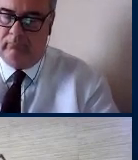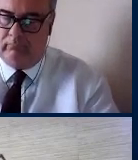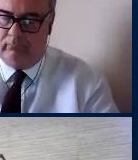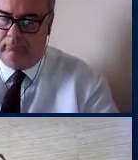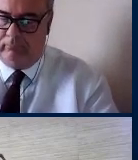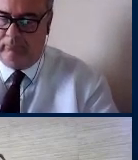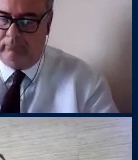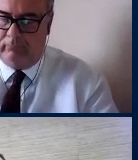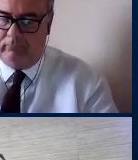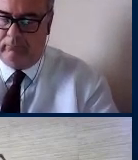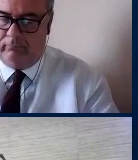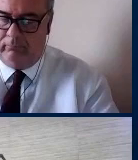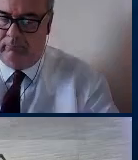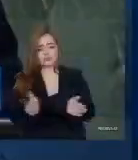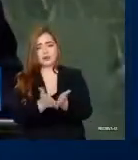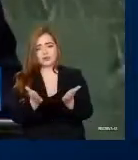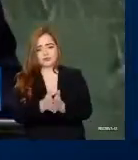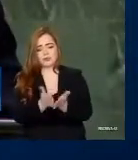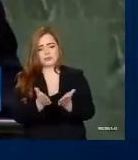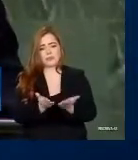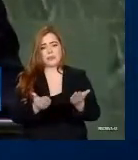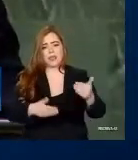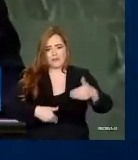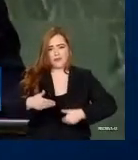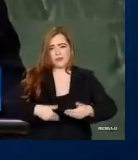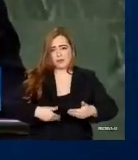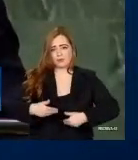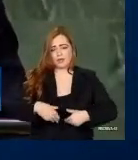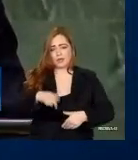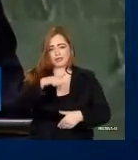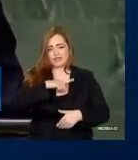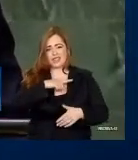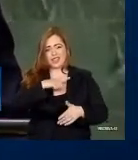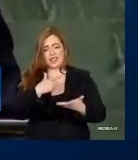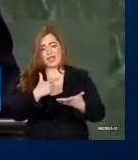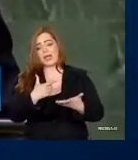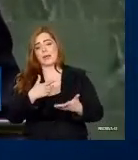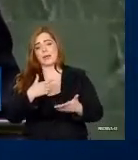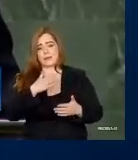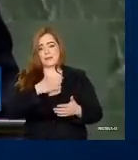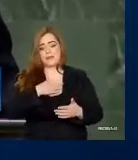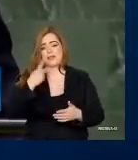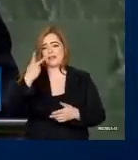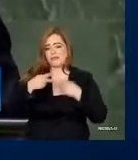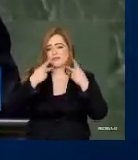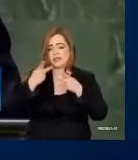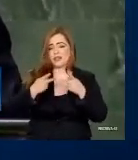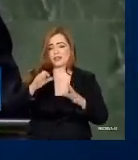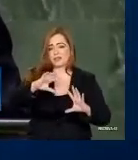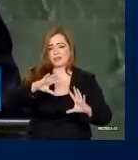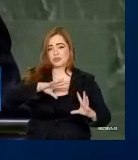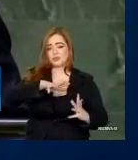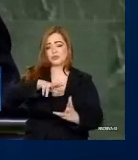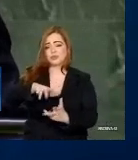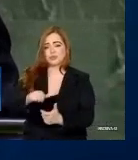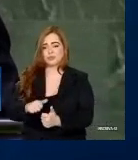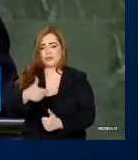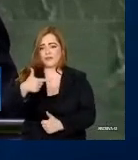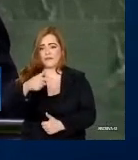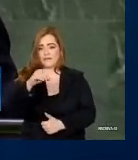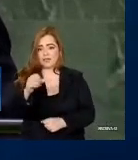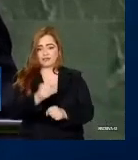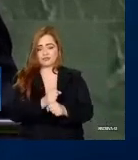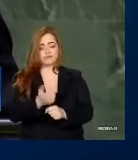utilizados, né? Você imagina se as empresas de fora, né, ouvindo um discurso do